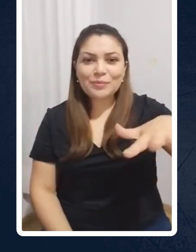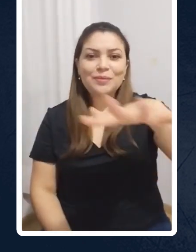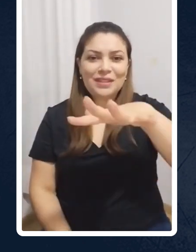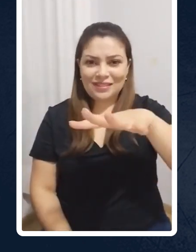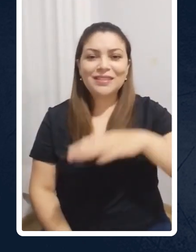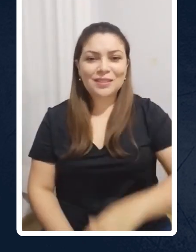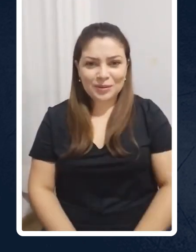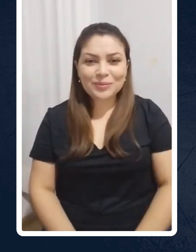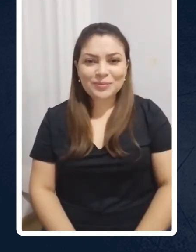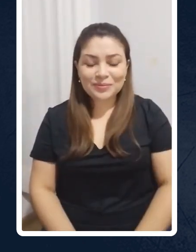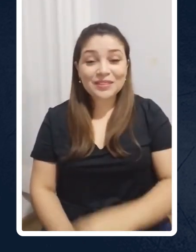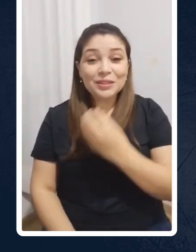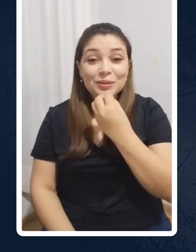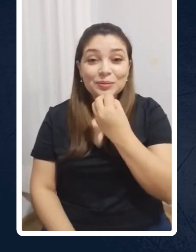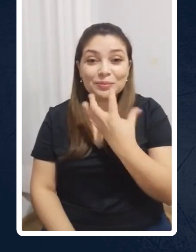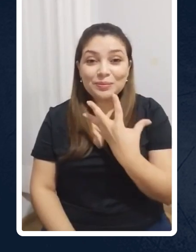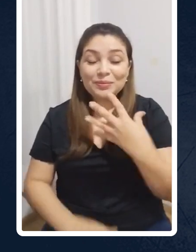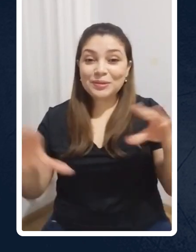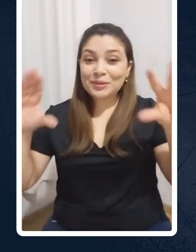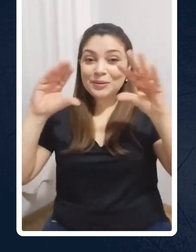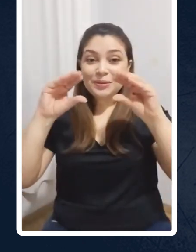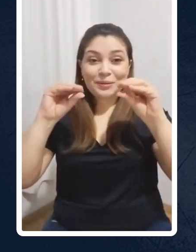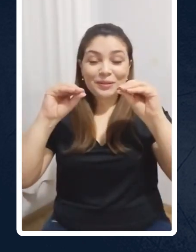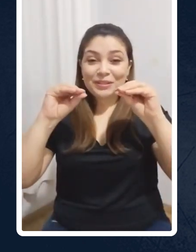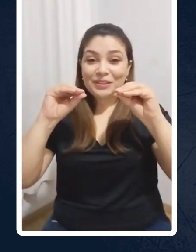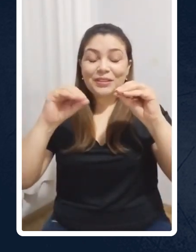Boa noite especial para a coordenadora desse trabalho.